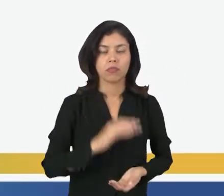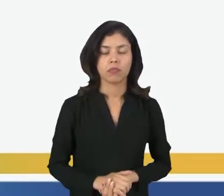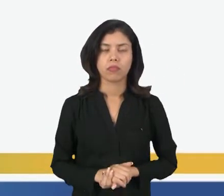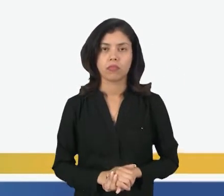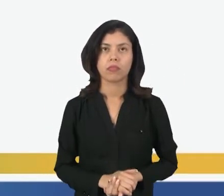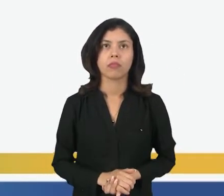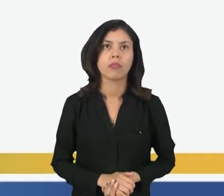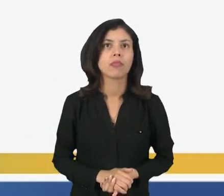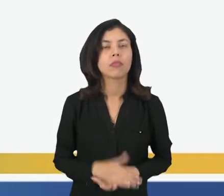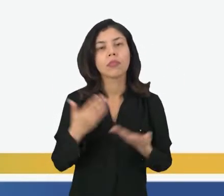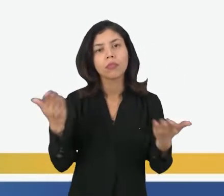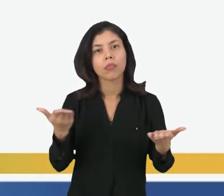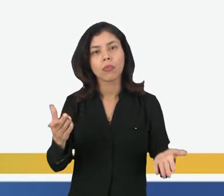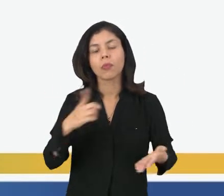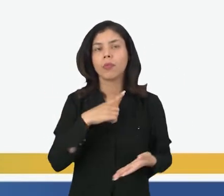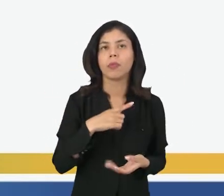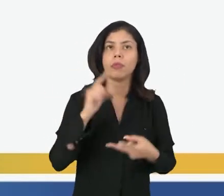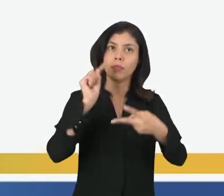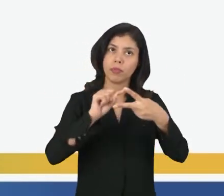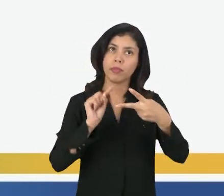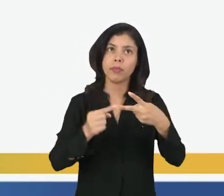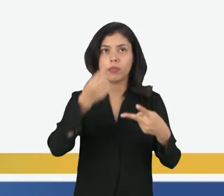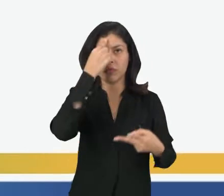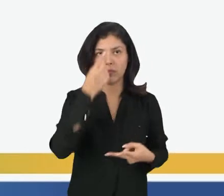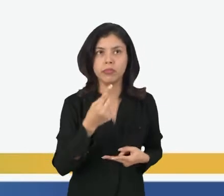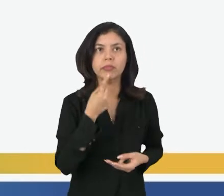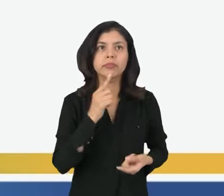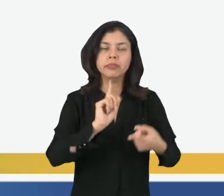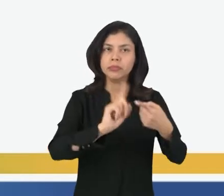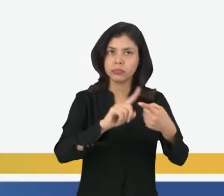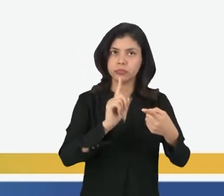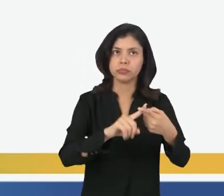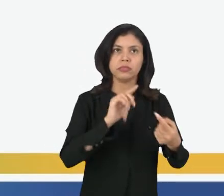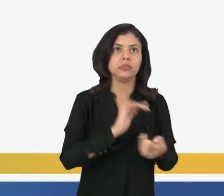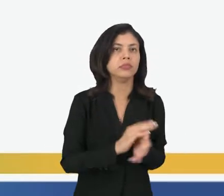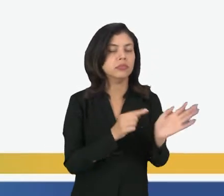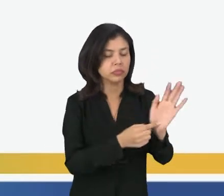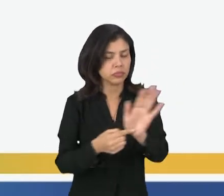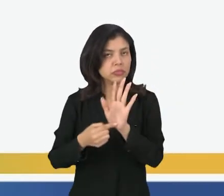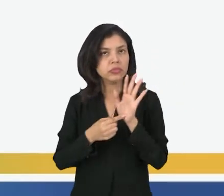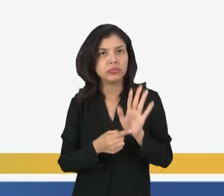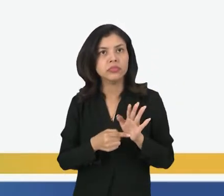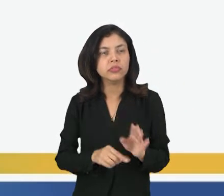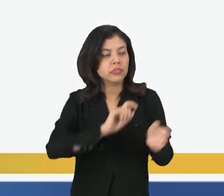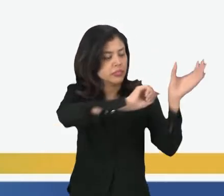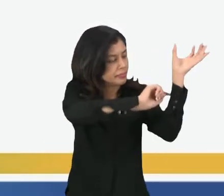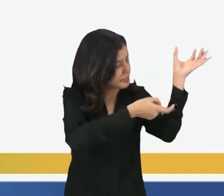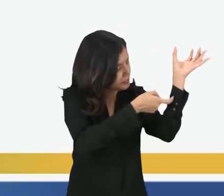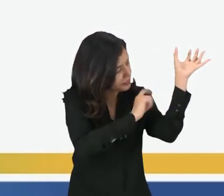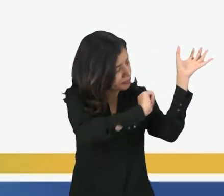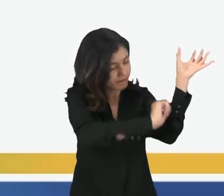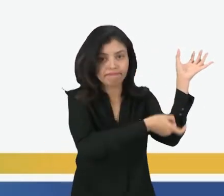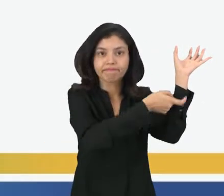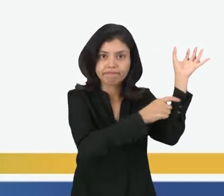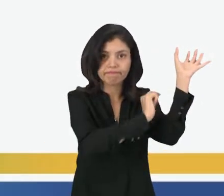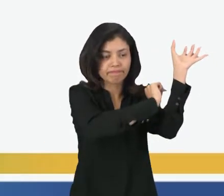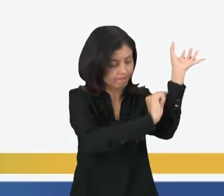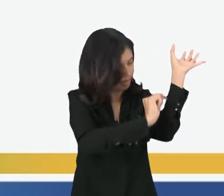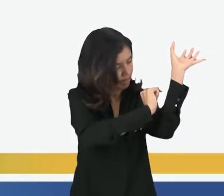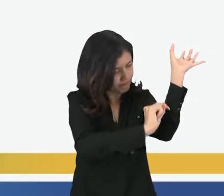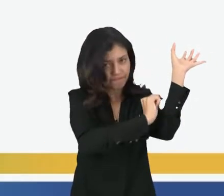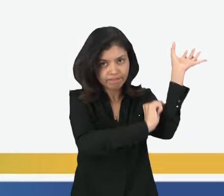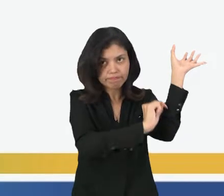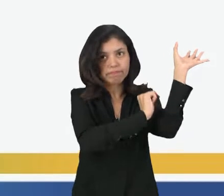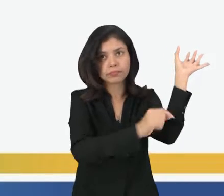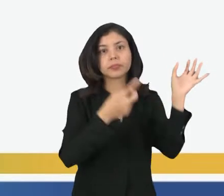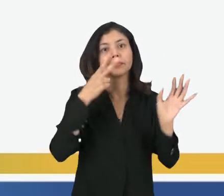produto, a borracha. Nós temos aí duas imagens. Nessa primeira imagem mostra um seringueiro fazendo o corte na árvore.